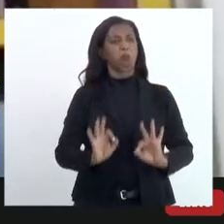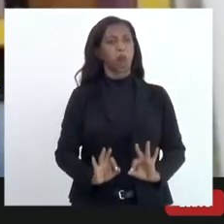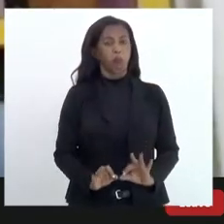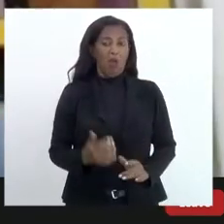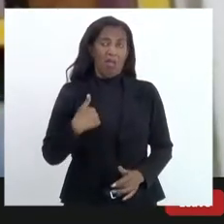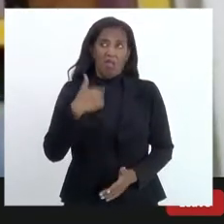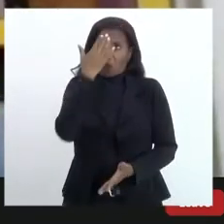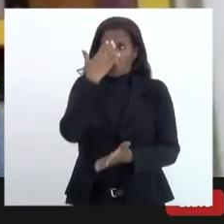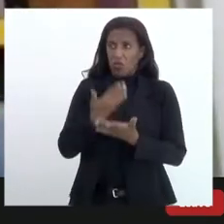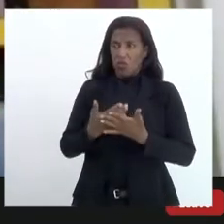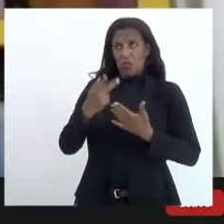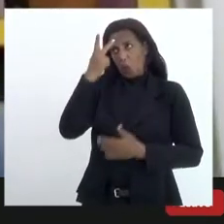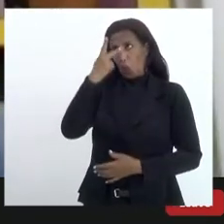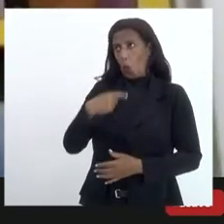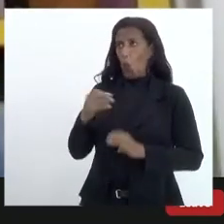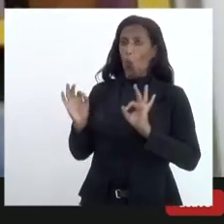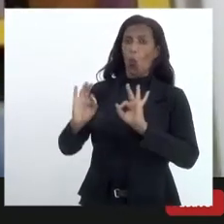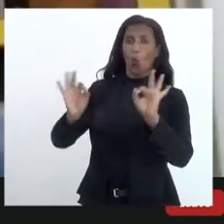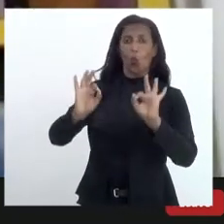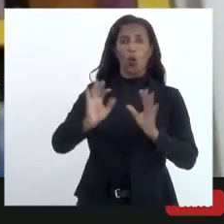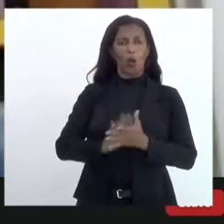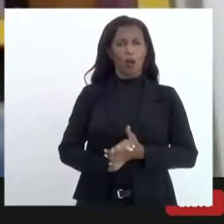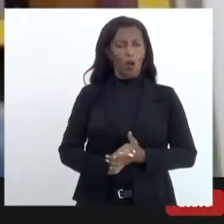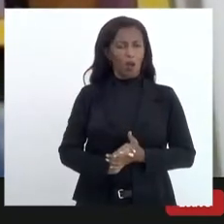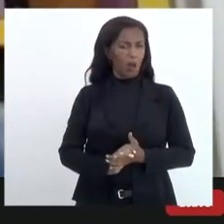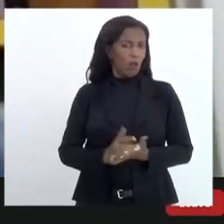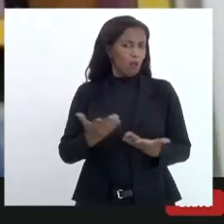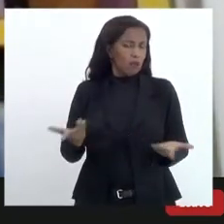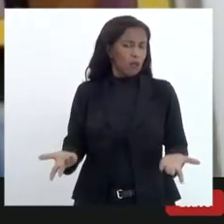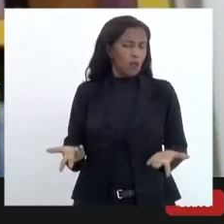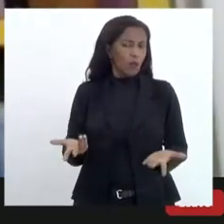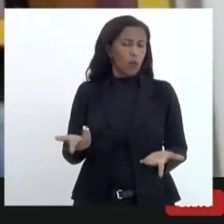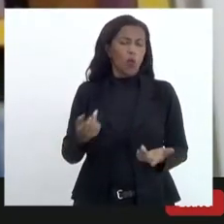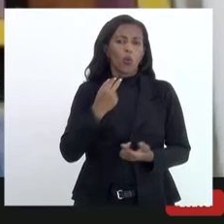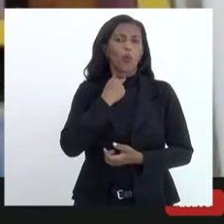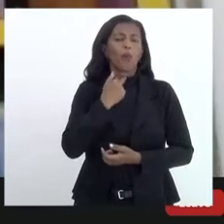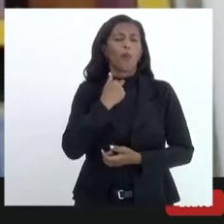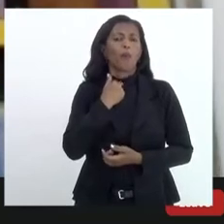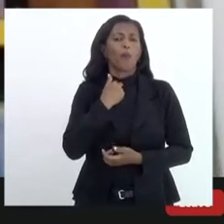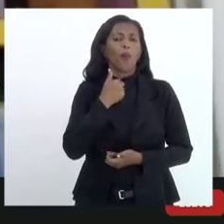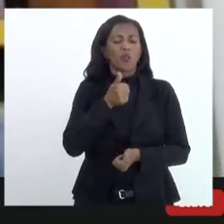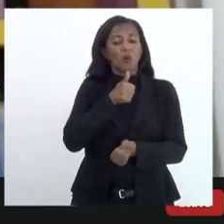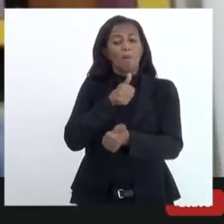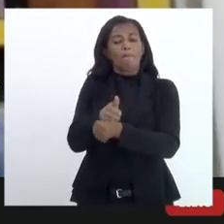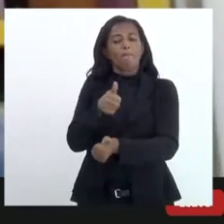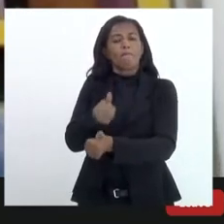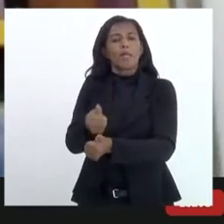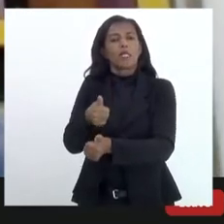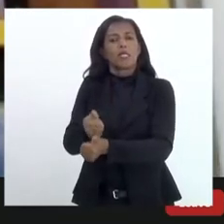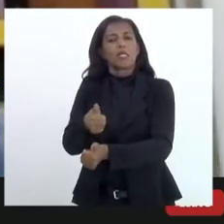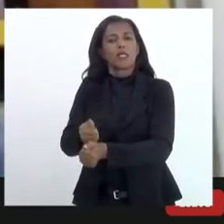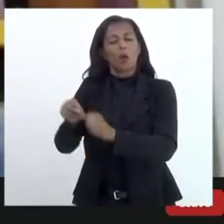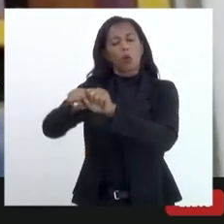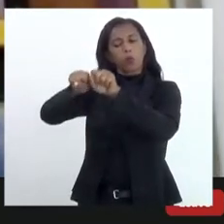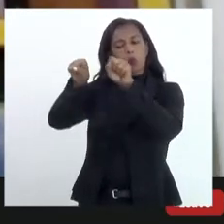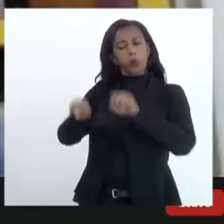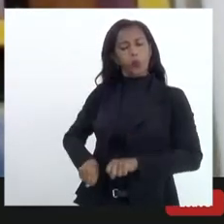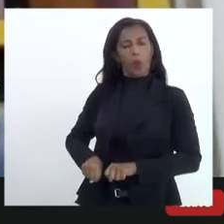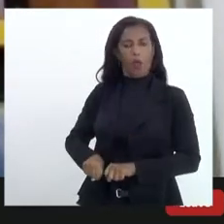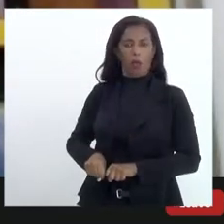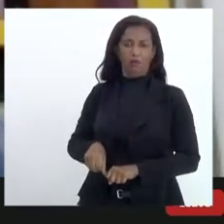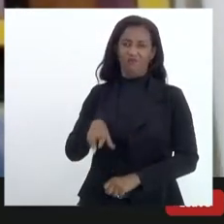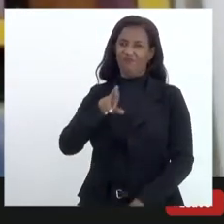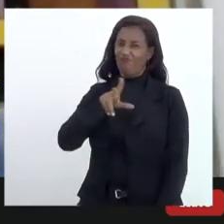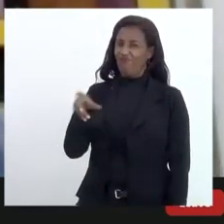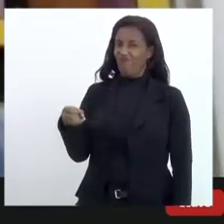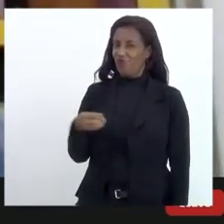dessa forma. Não pode virar, como tem sido no Brasil, uma perseguição sistemática, e ela não é novidade, né?